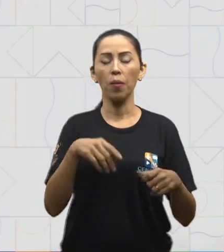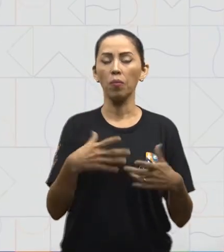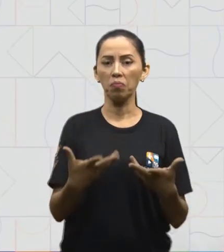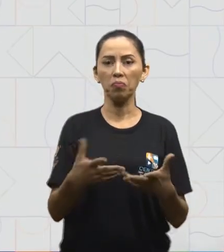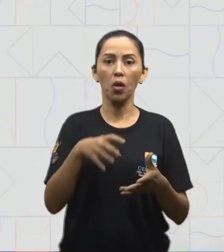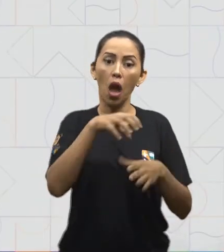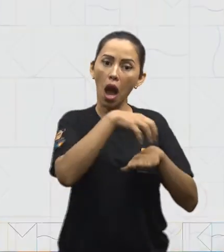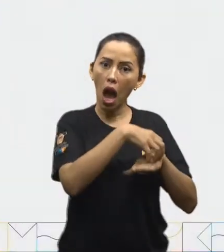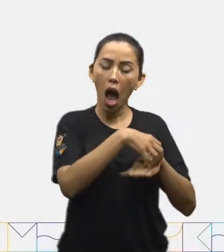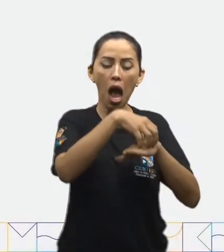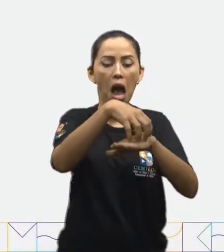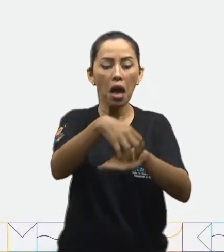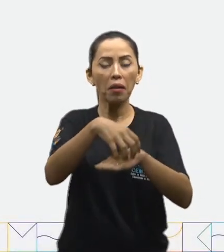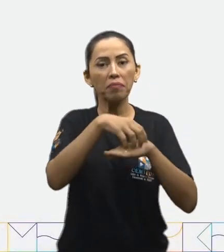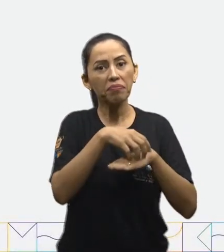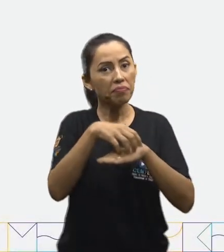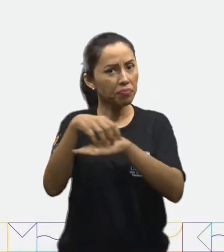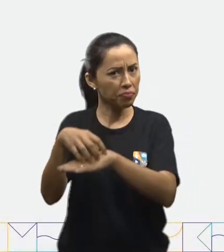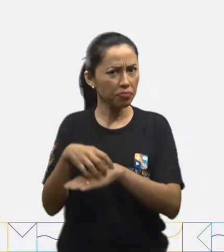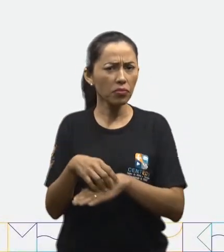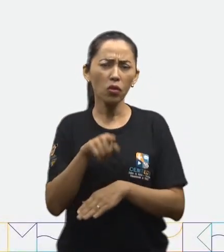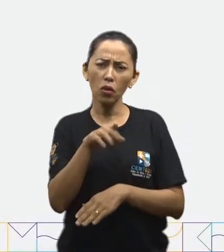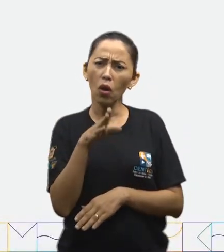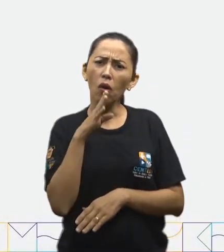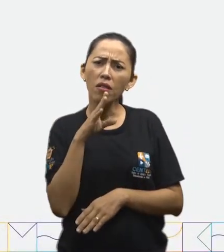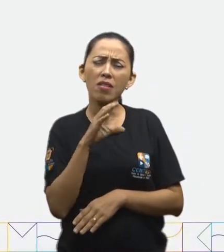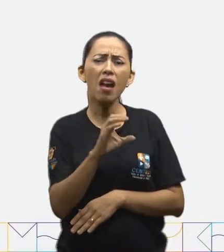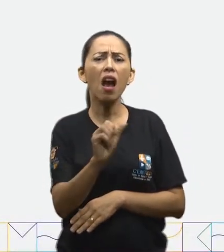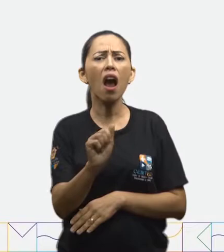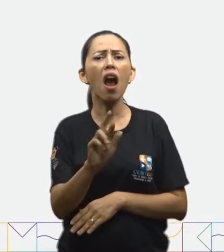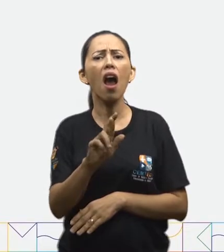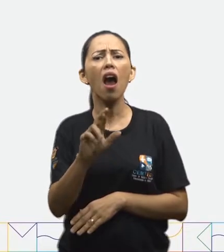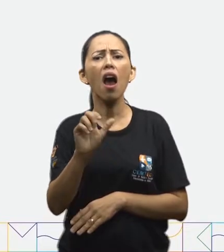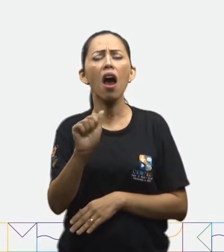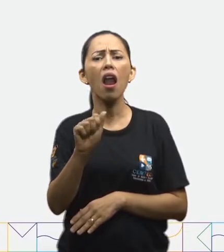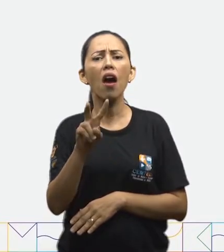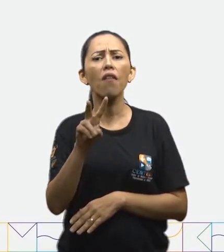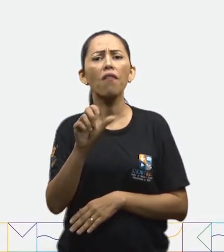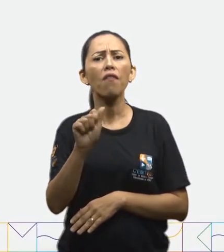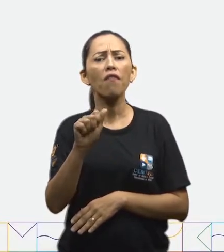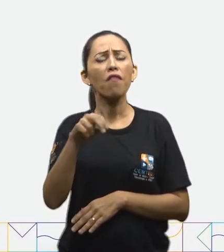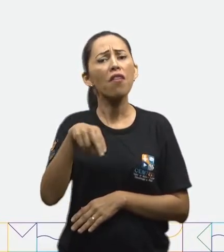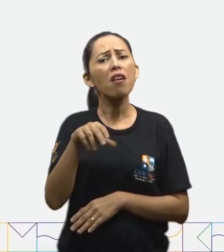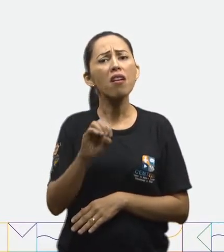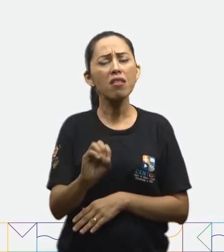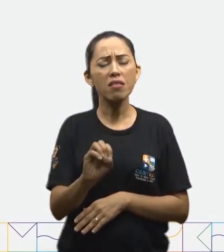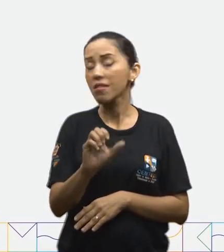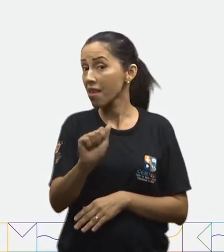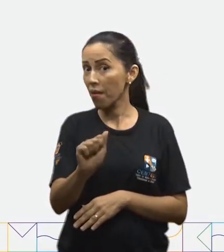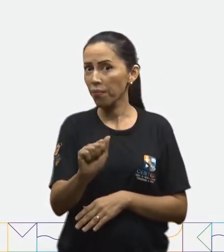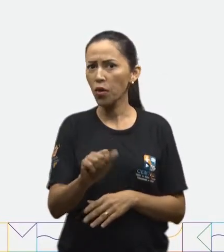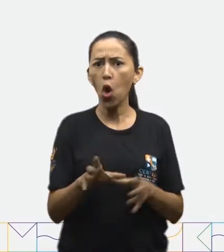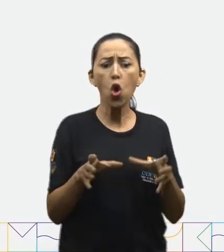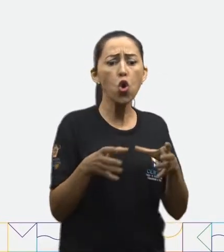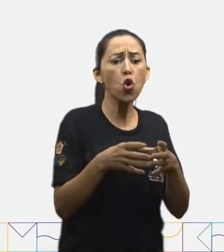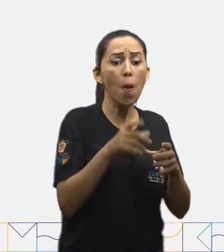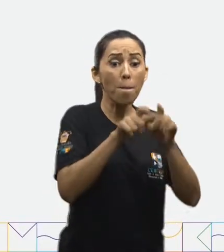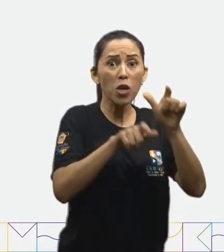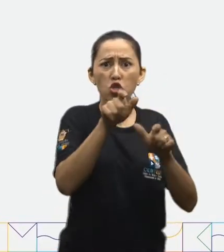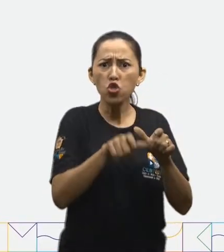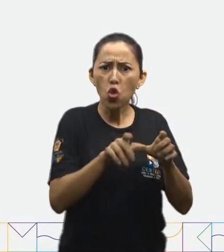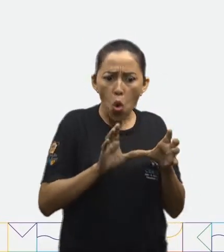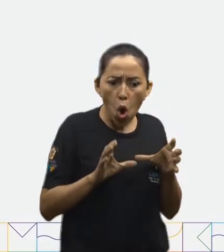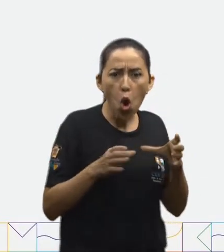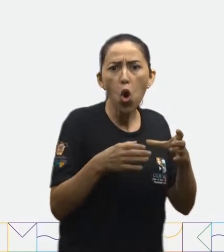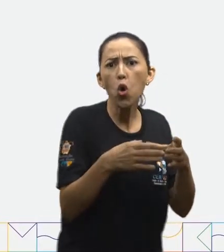carregamento de cargas. Você já ouviu falar em caravana? Se você respondeu que é um grupo de pessoas se reunindo